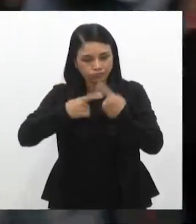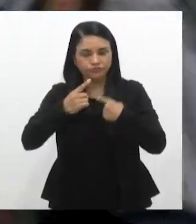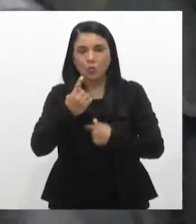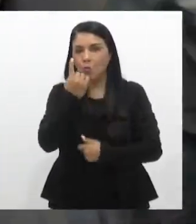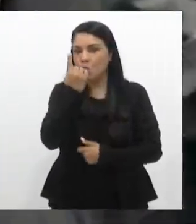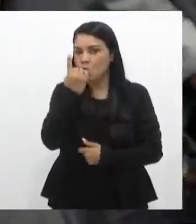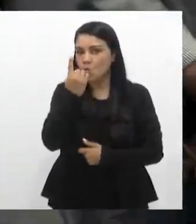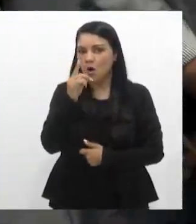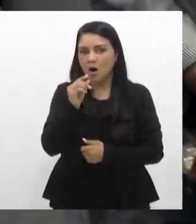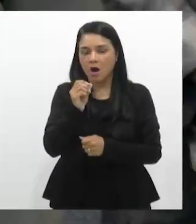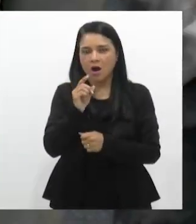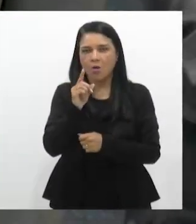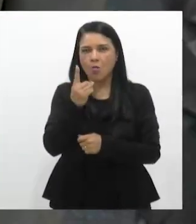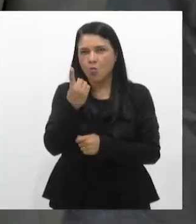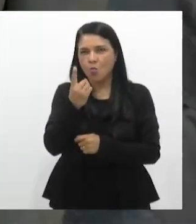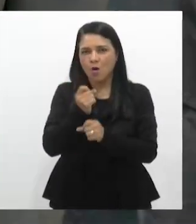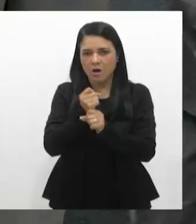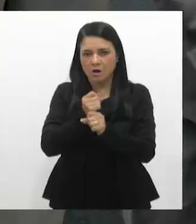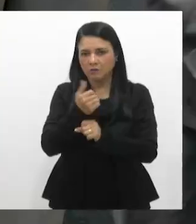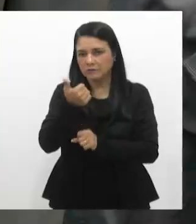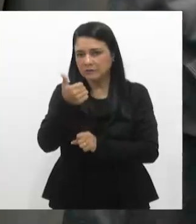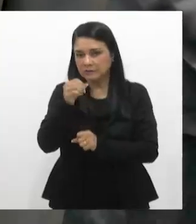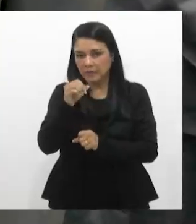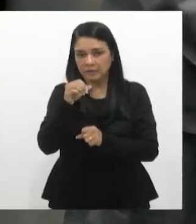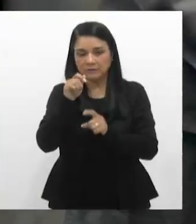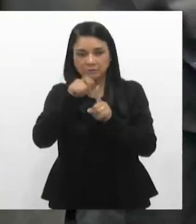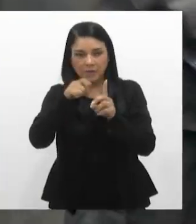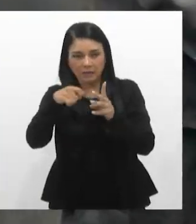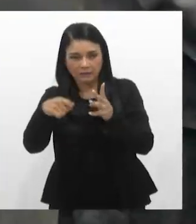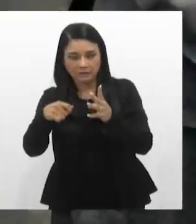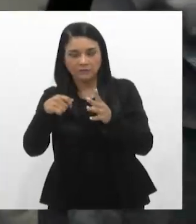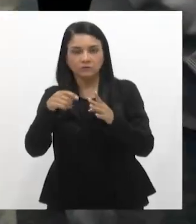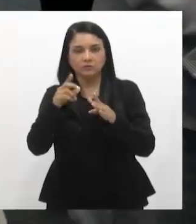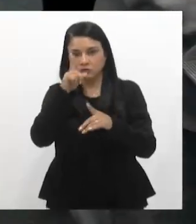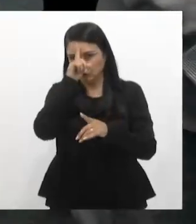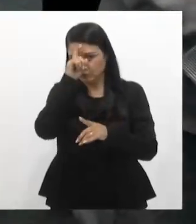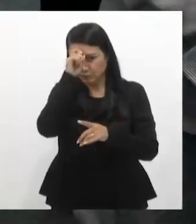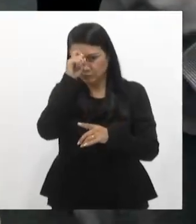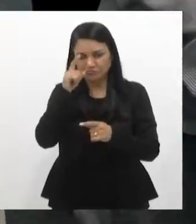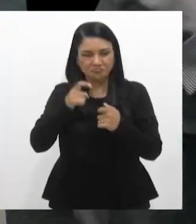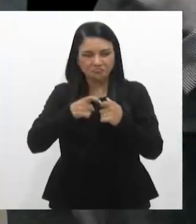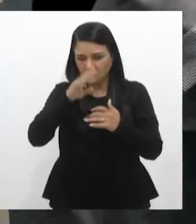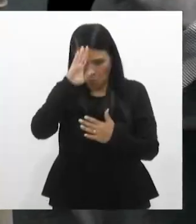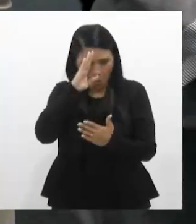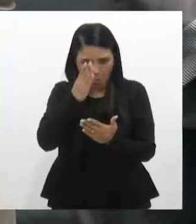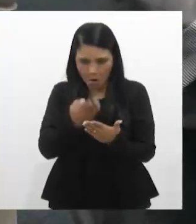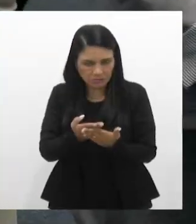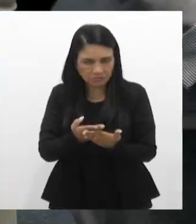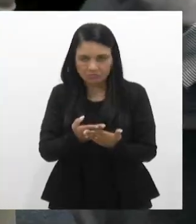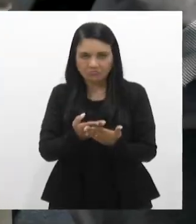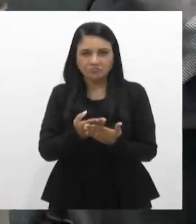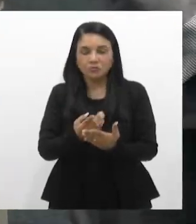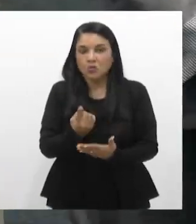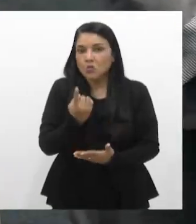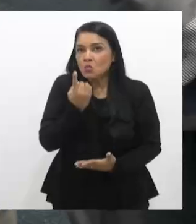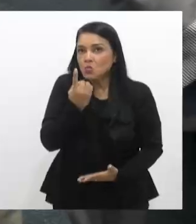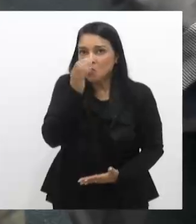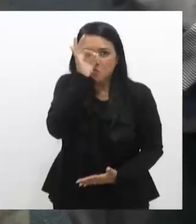e 10 meses no hospital, com vários médicos desacreditando que ela tinha 1% de